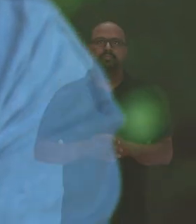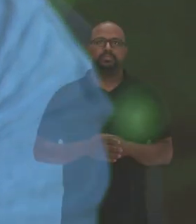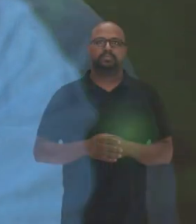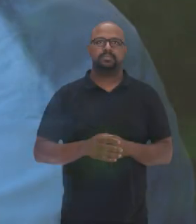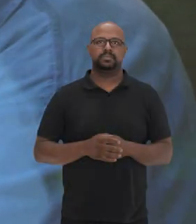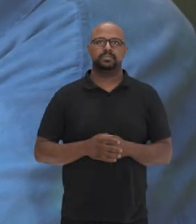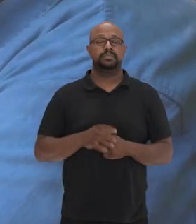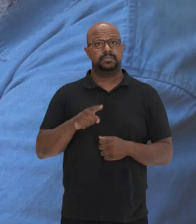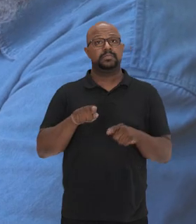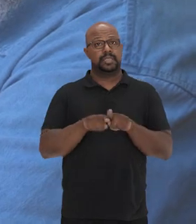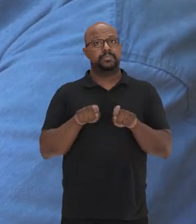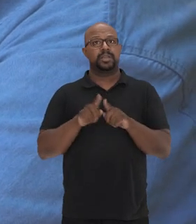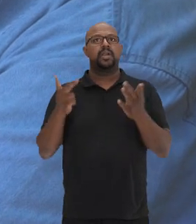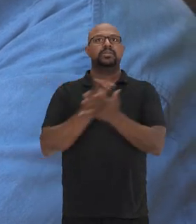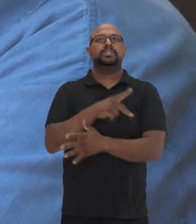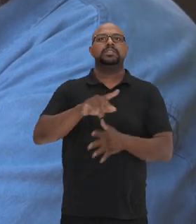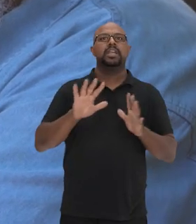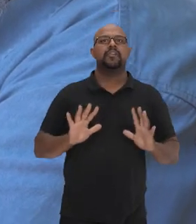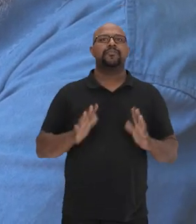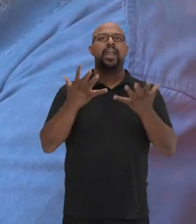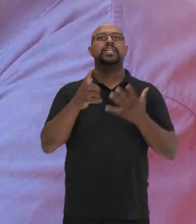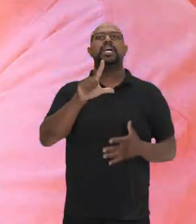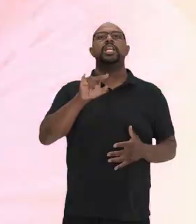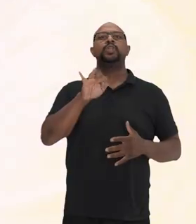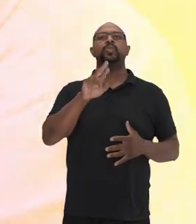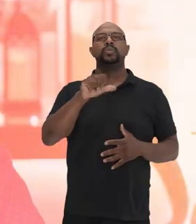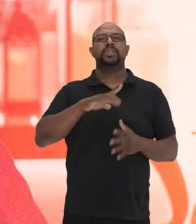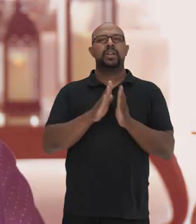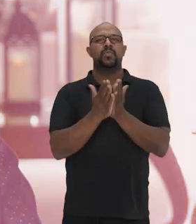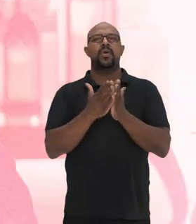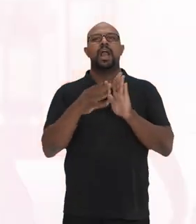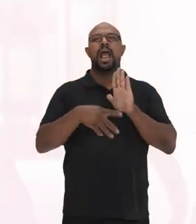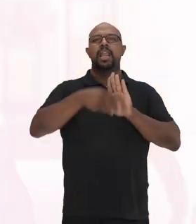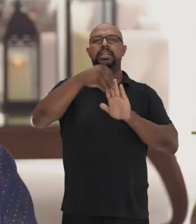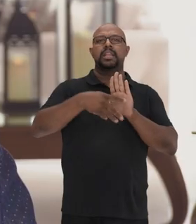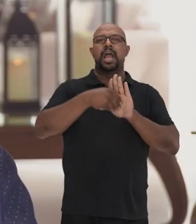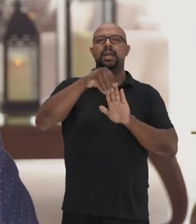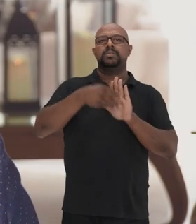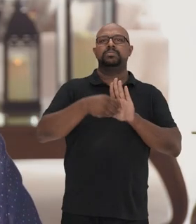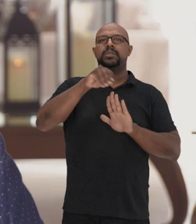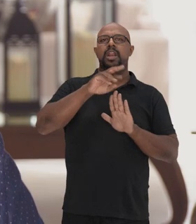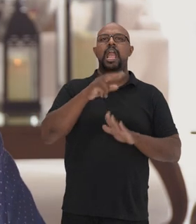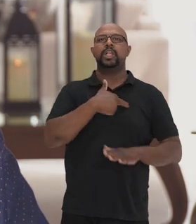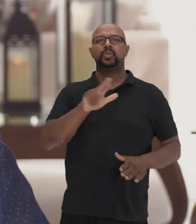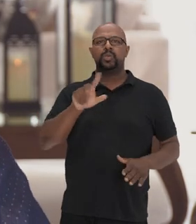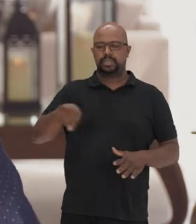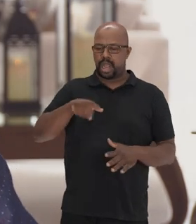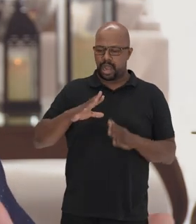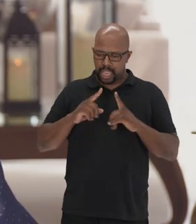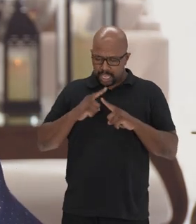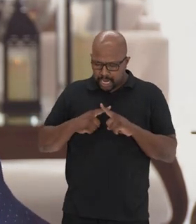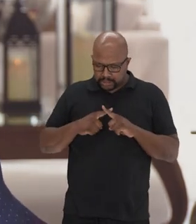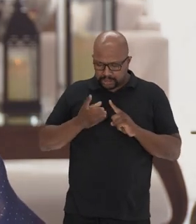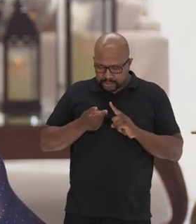isso também acontecia nas festas litúrgicas do calendário religioso que começavam a sair do interior das igrejas e